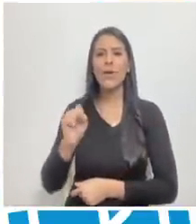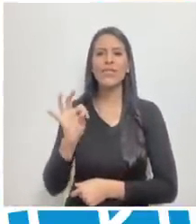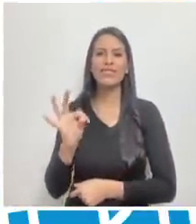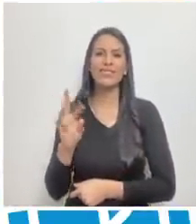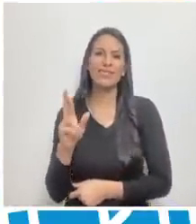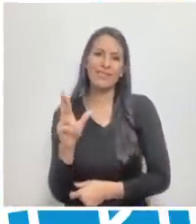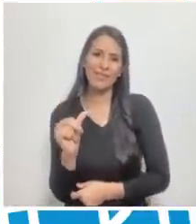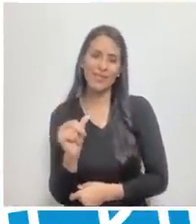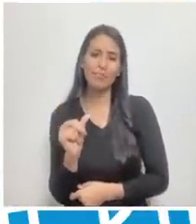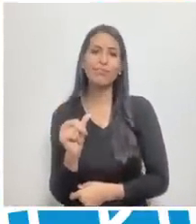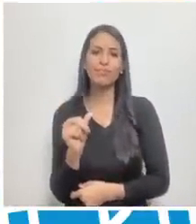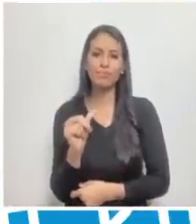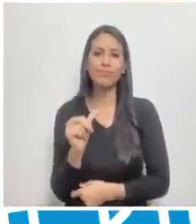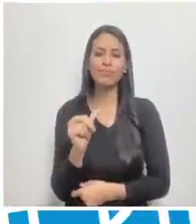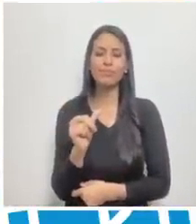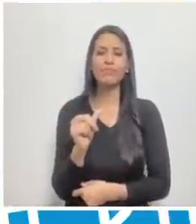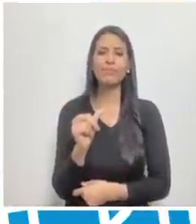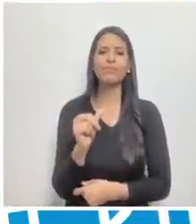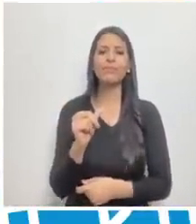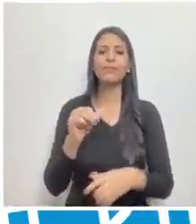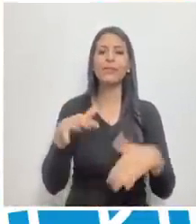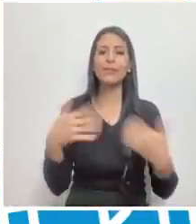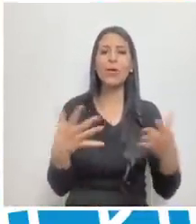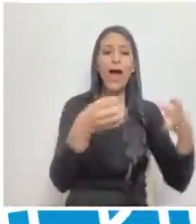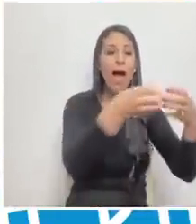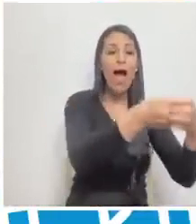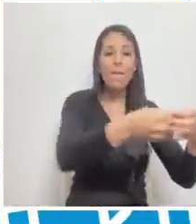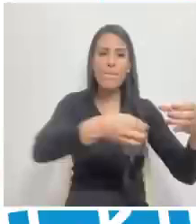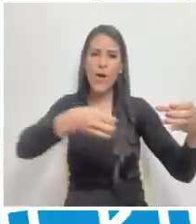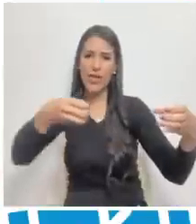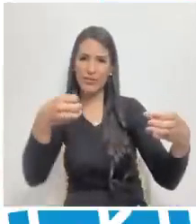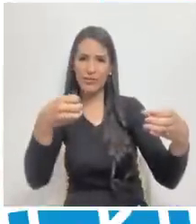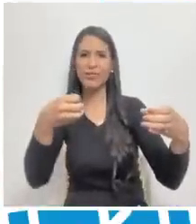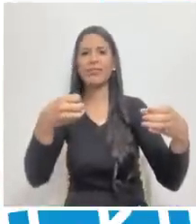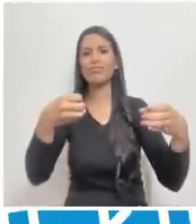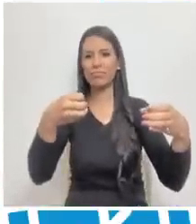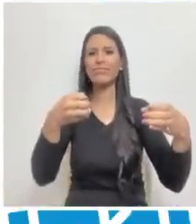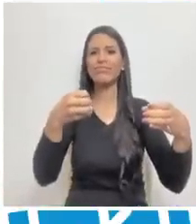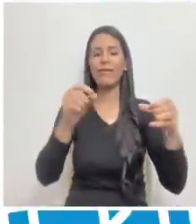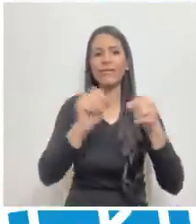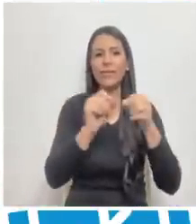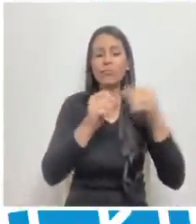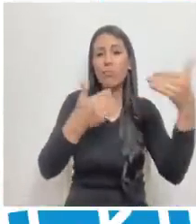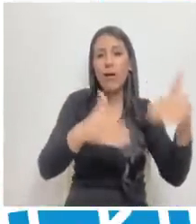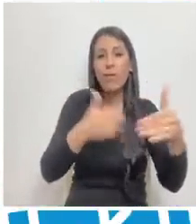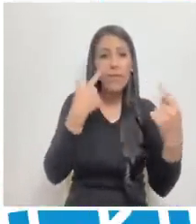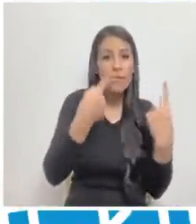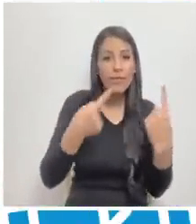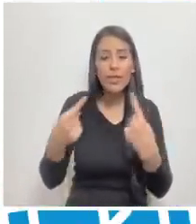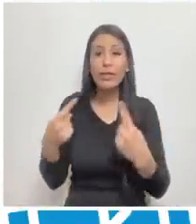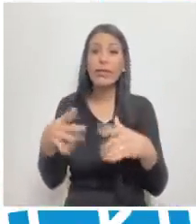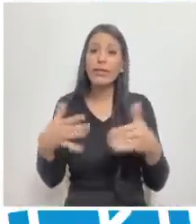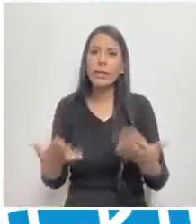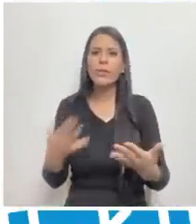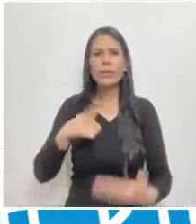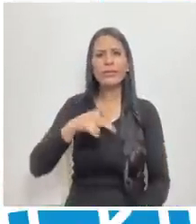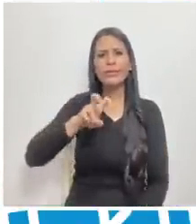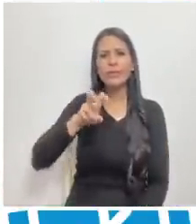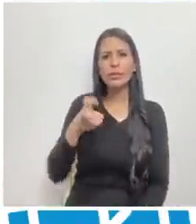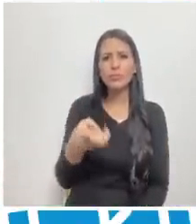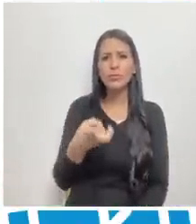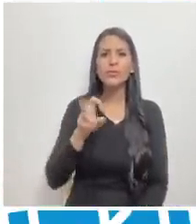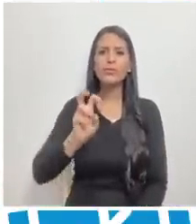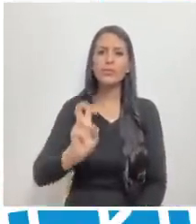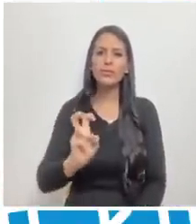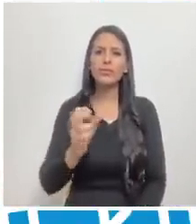dos Dirigentes Municipais da Educação, que reúne e representa os dirigentes municipais da educação dos 5.568